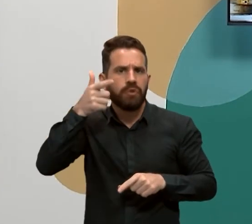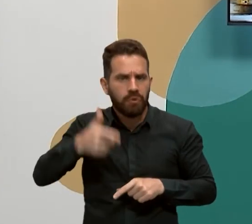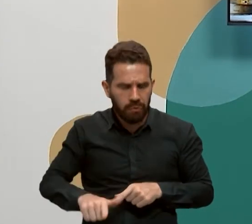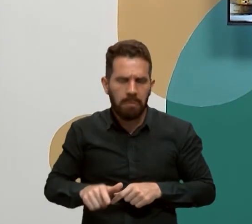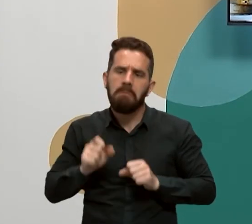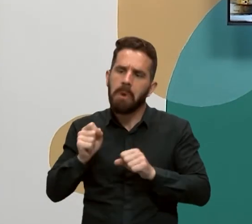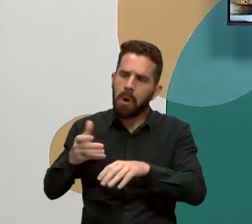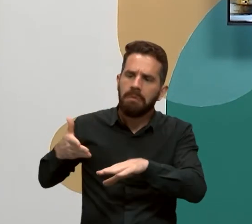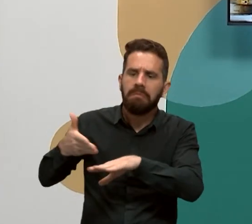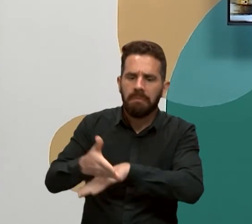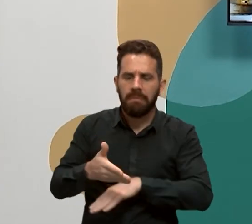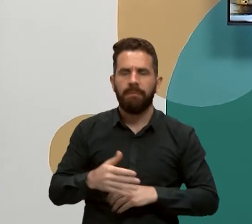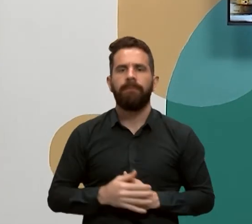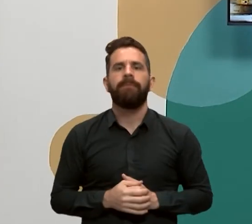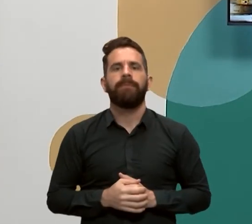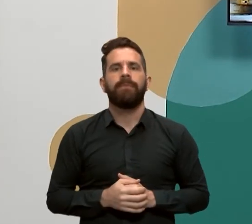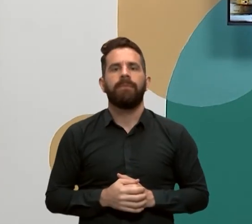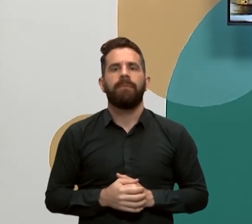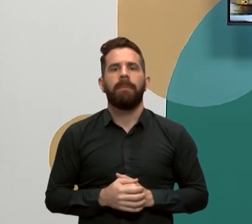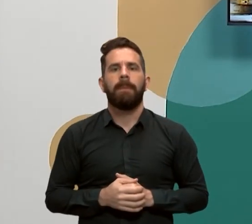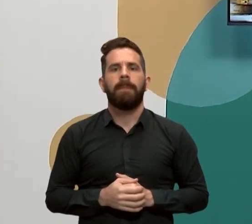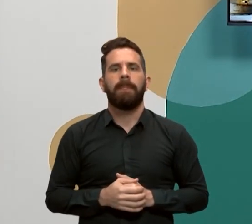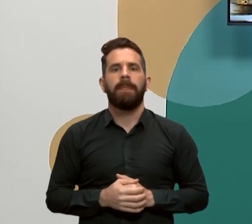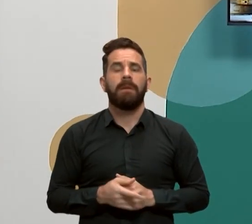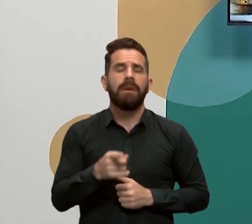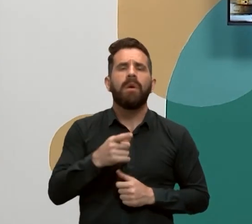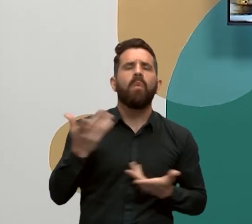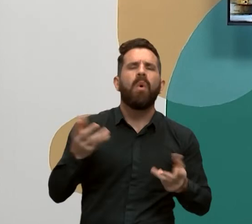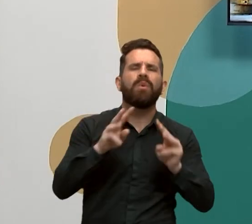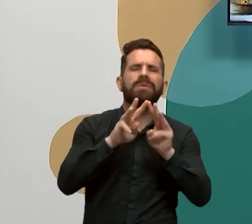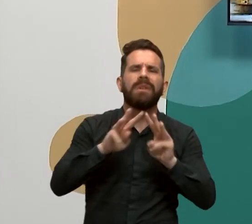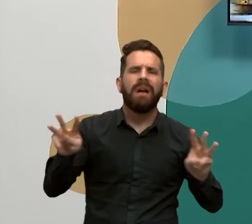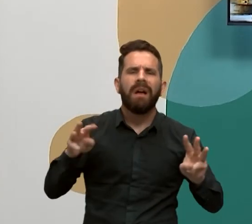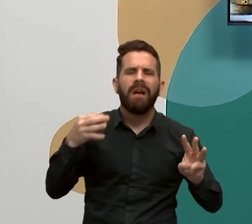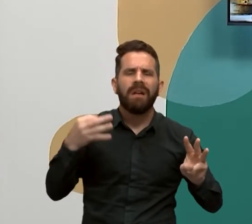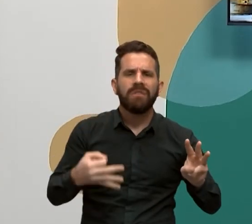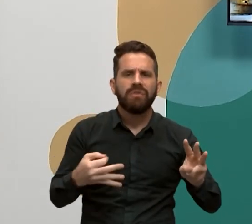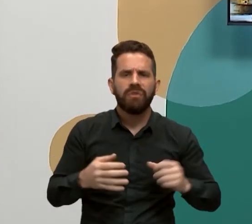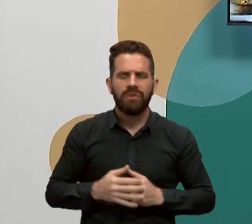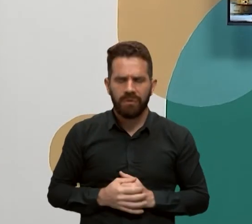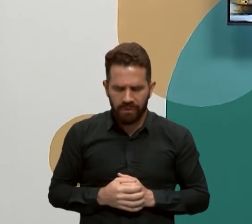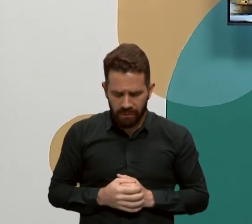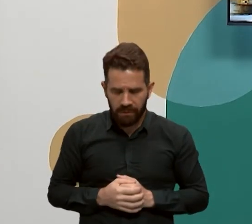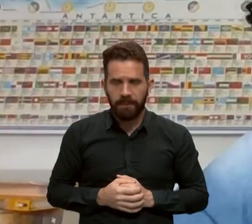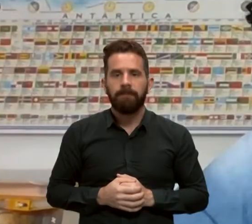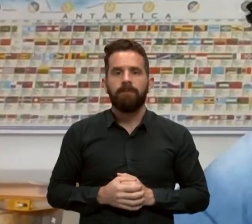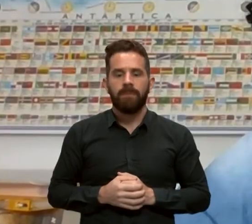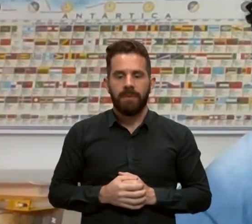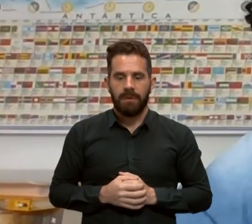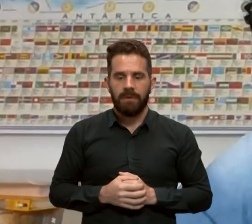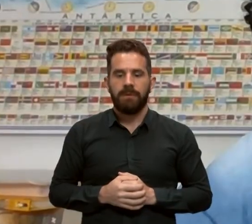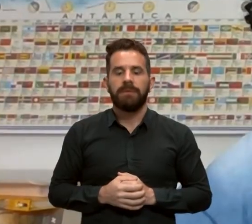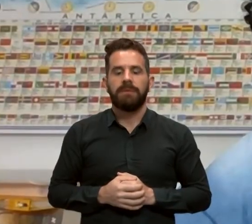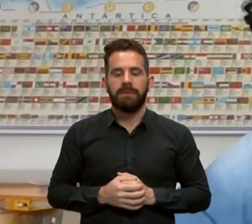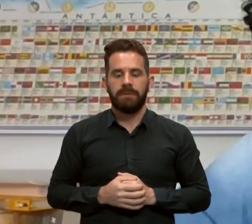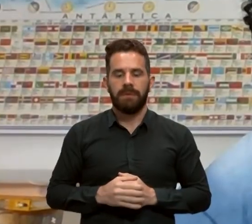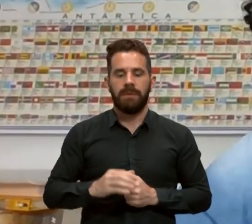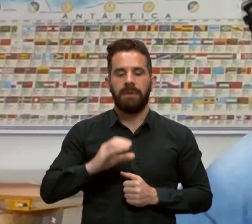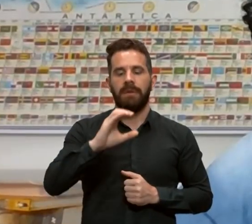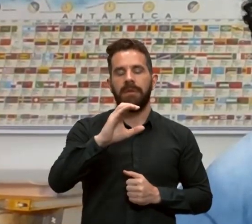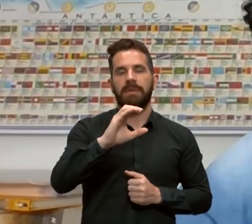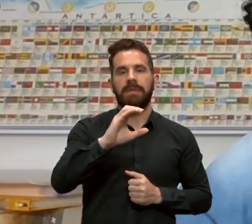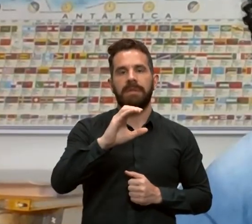professora, para a gente o site para quem tiver interesse em se inscrever. Então, CELI, né,